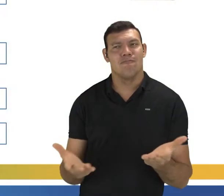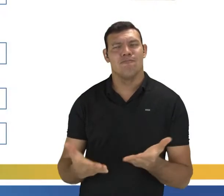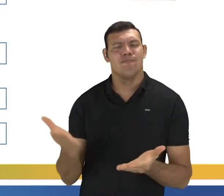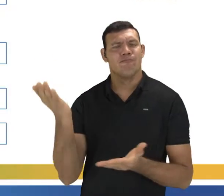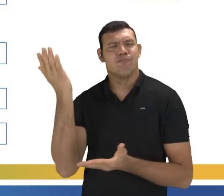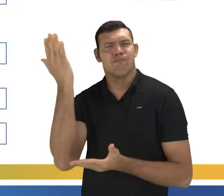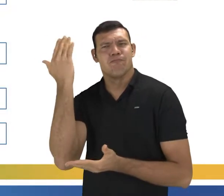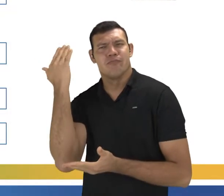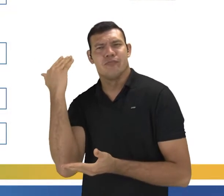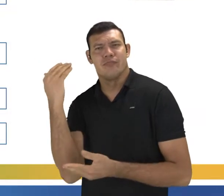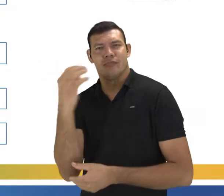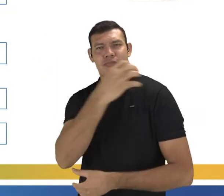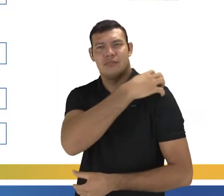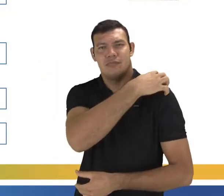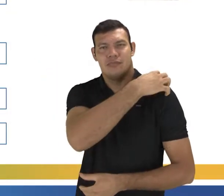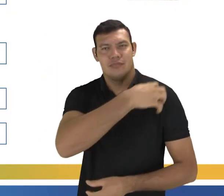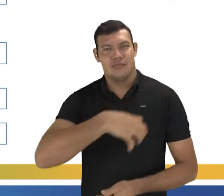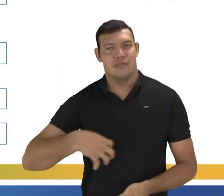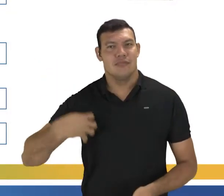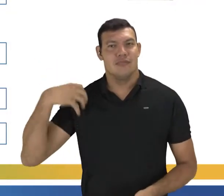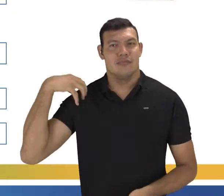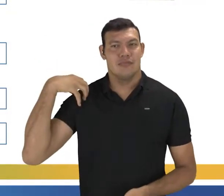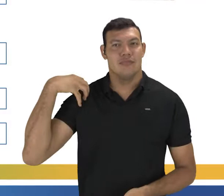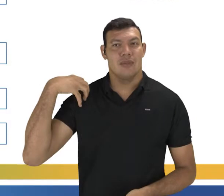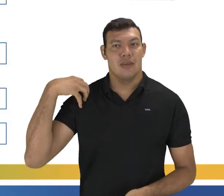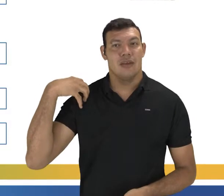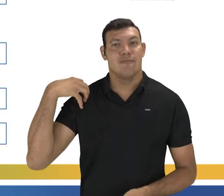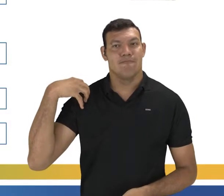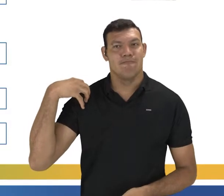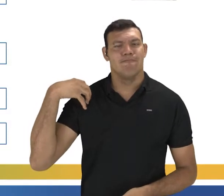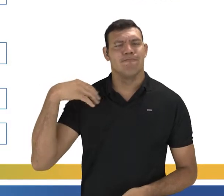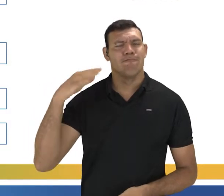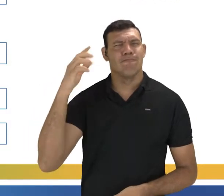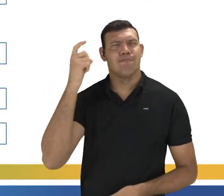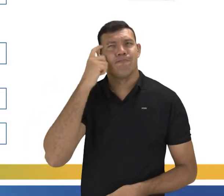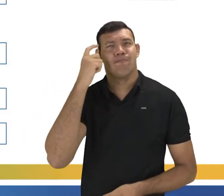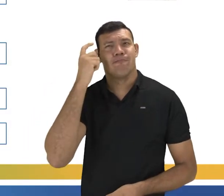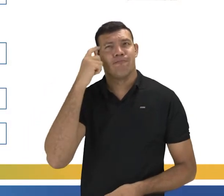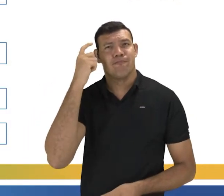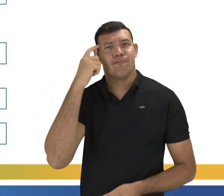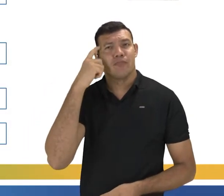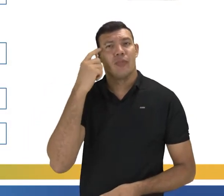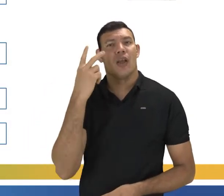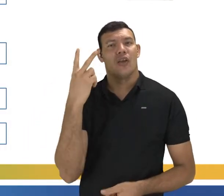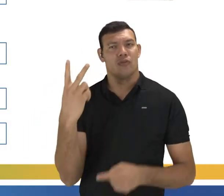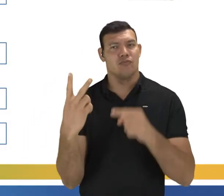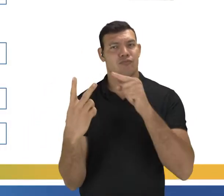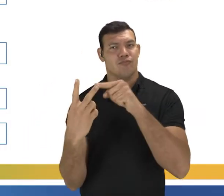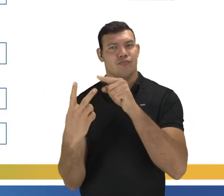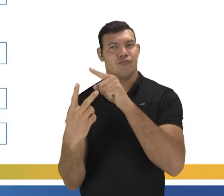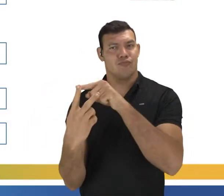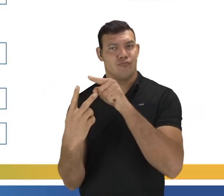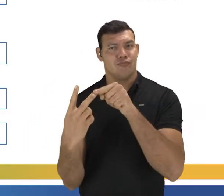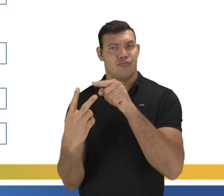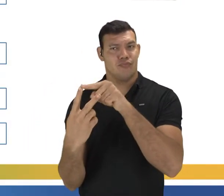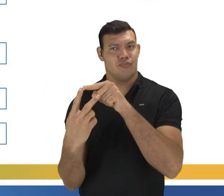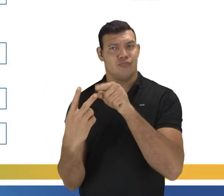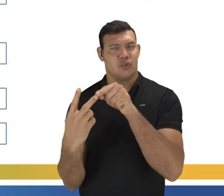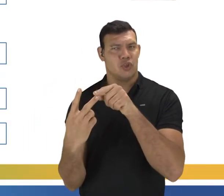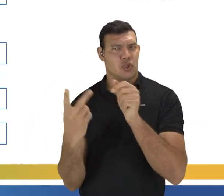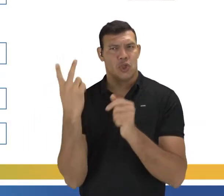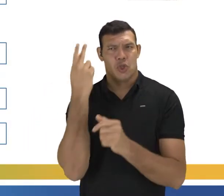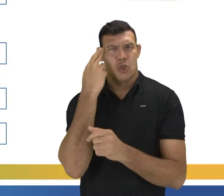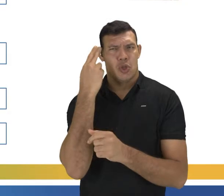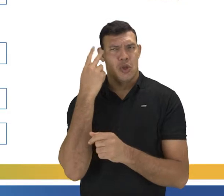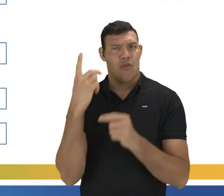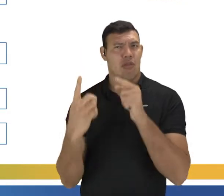um pouquinho sobre a história eles certo para aristóteles ele tinha duas situações para o movimento uma deles era de causa natural